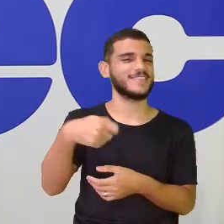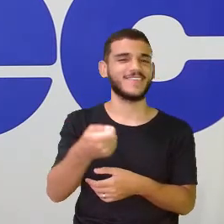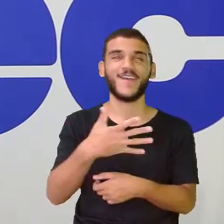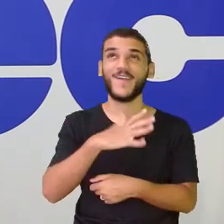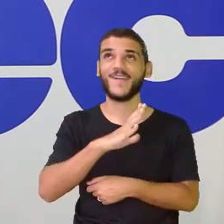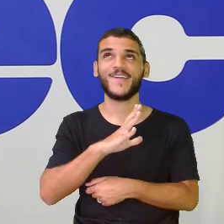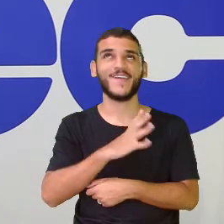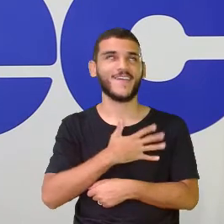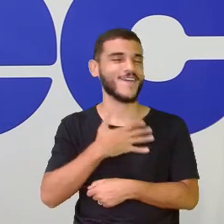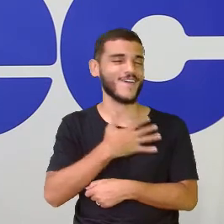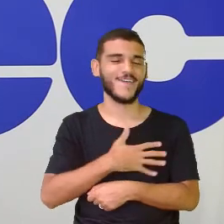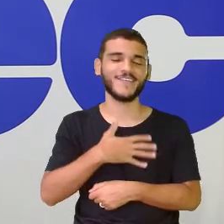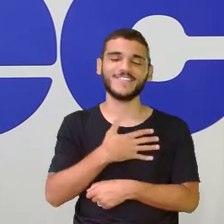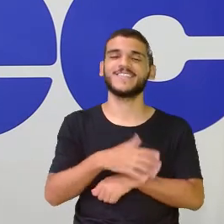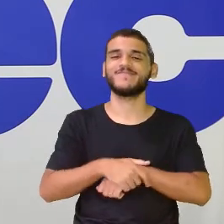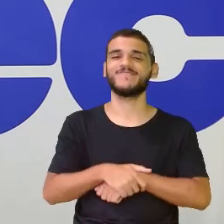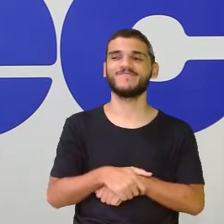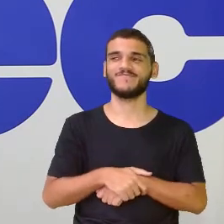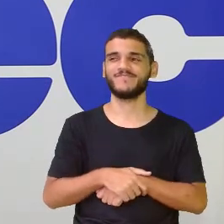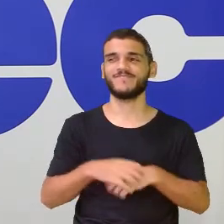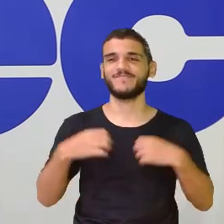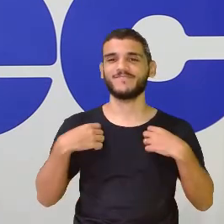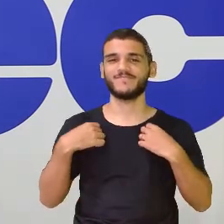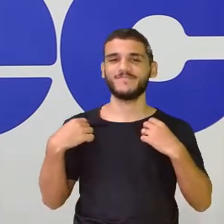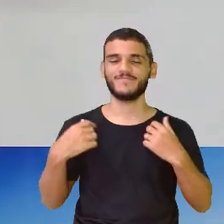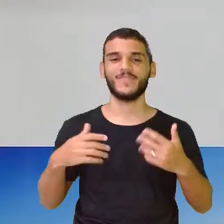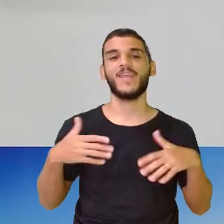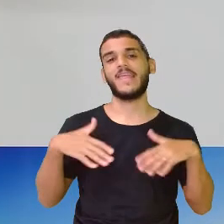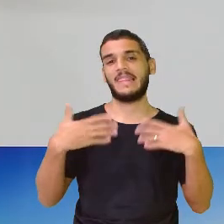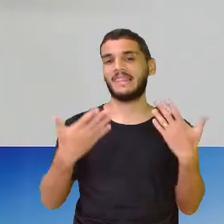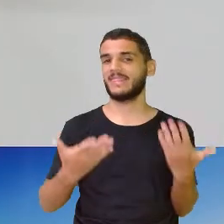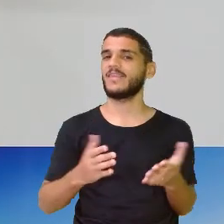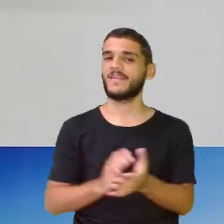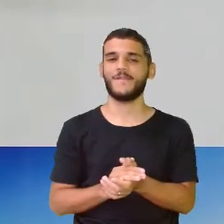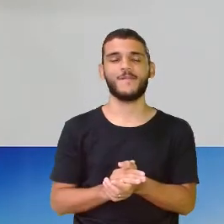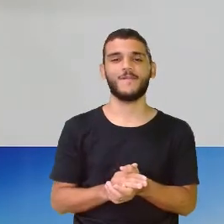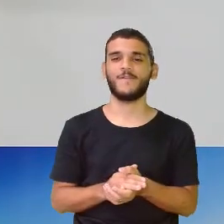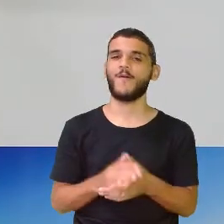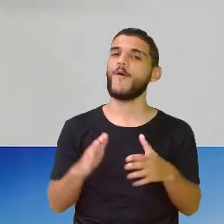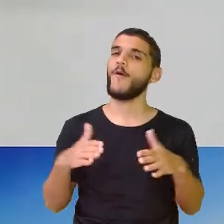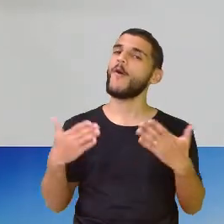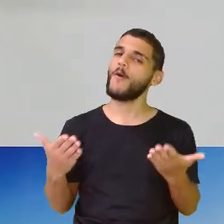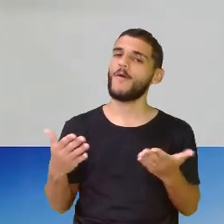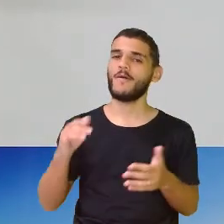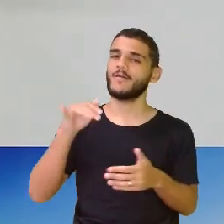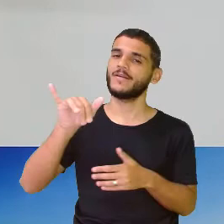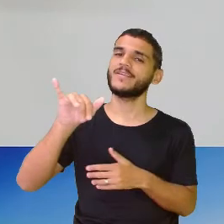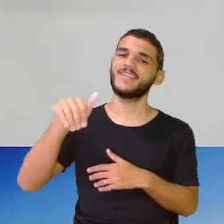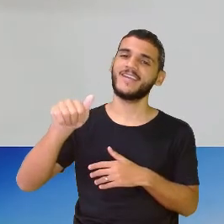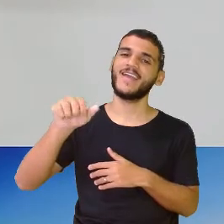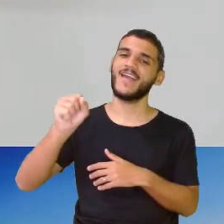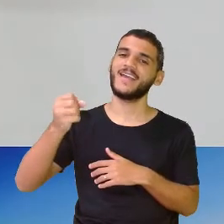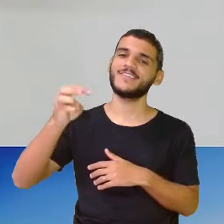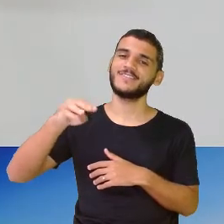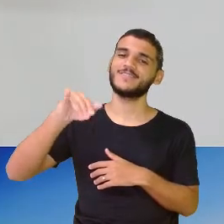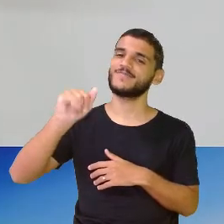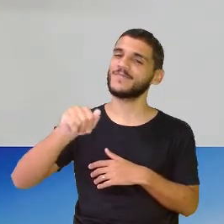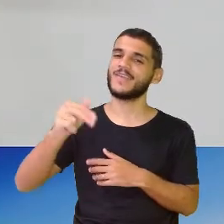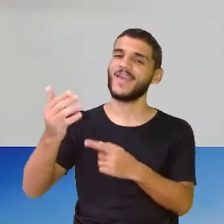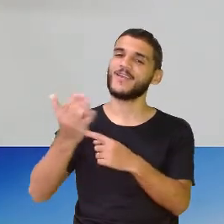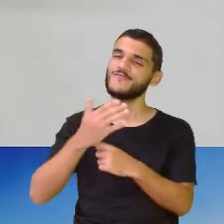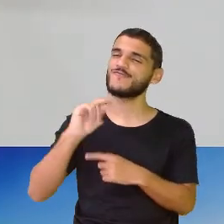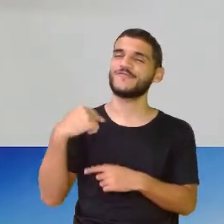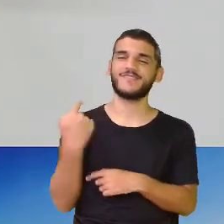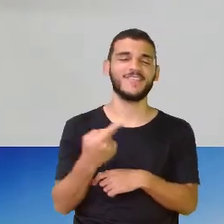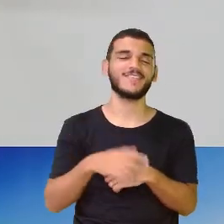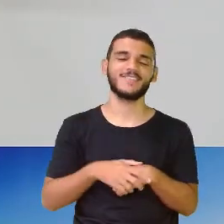não né? sei por quê. Não dá para livrar, né, Yasmin? Yasmin! Ô, Yasmin, colabora, né? Também assim fica